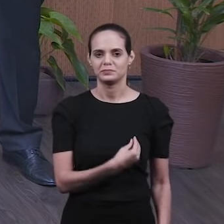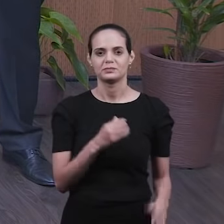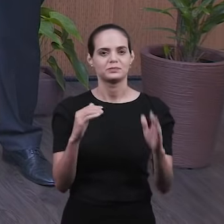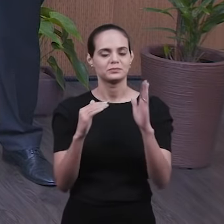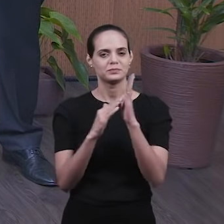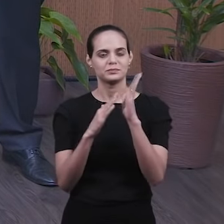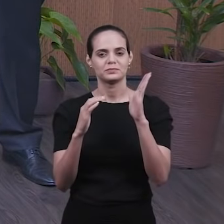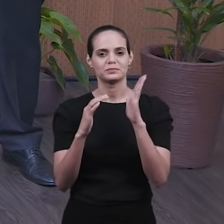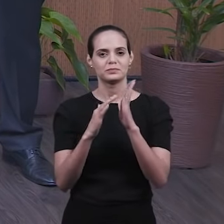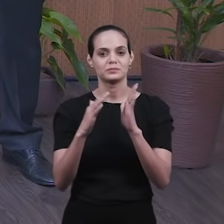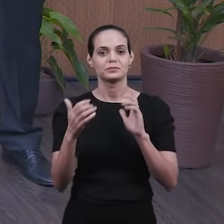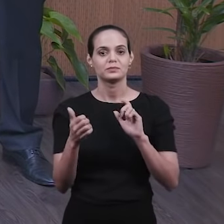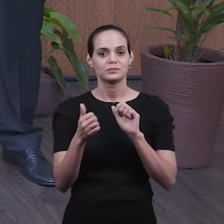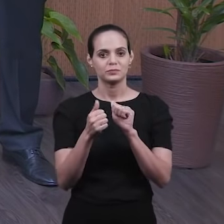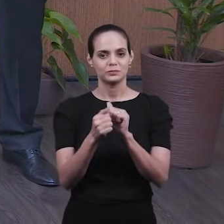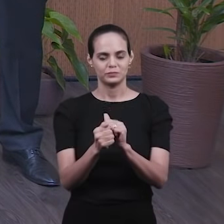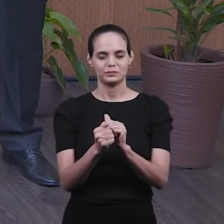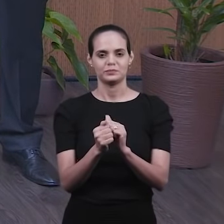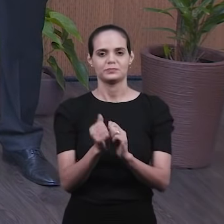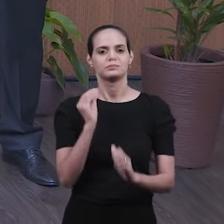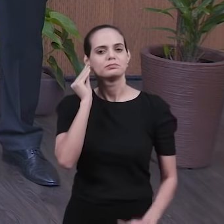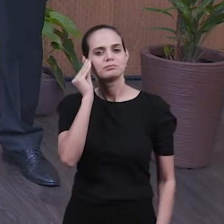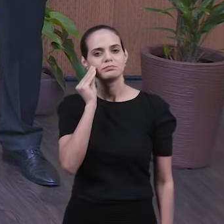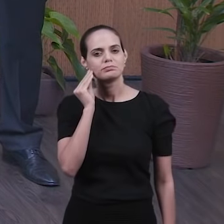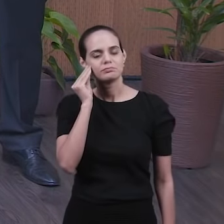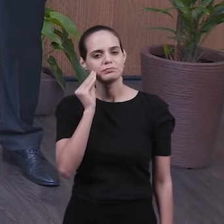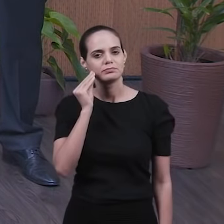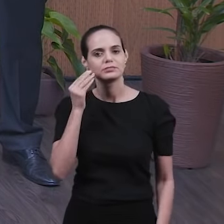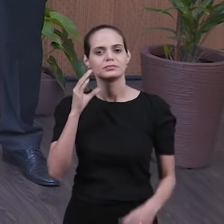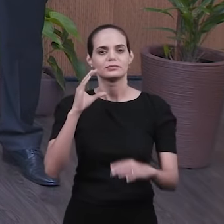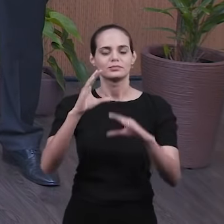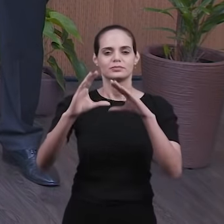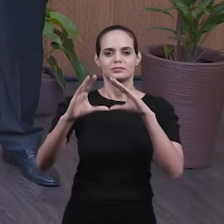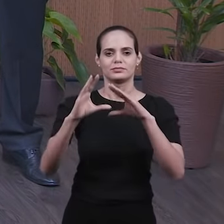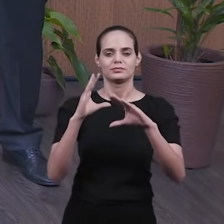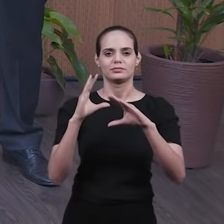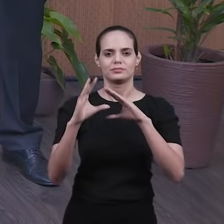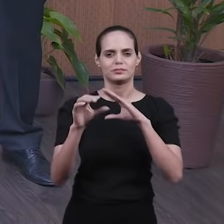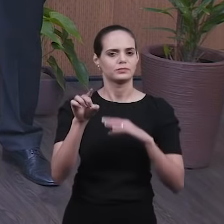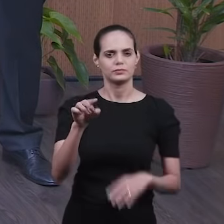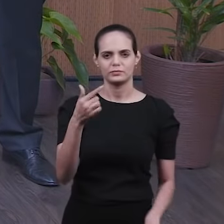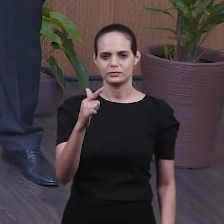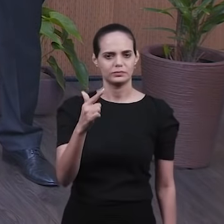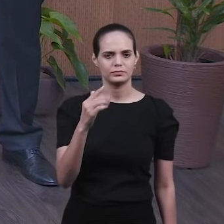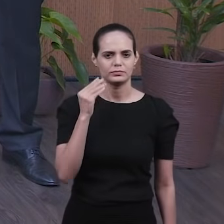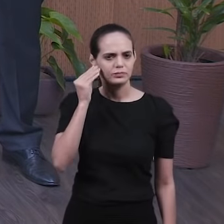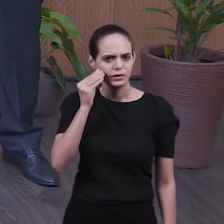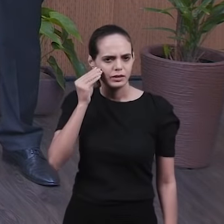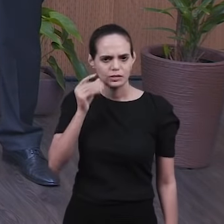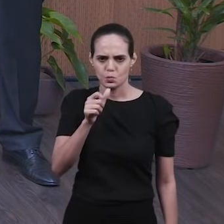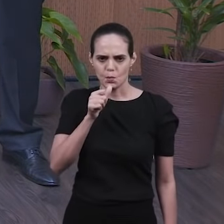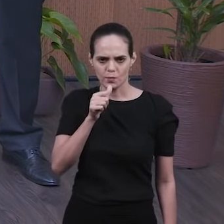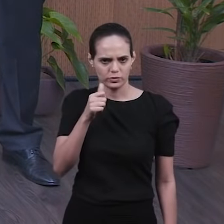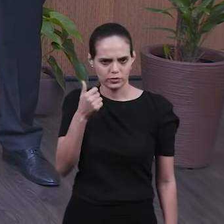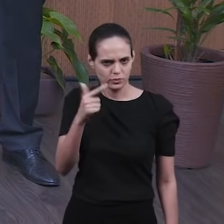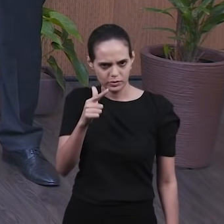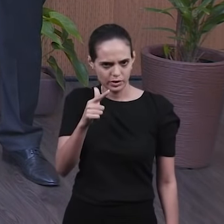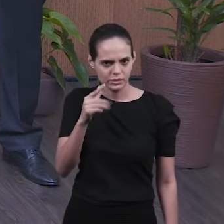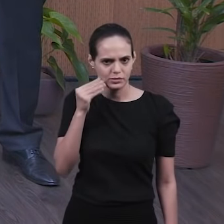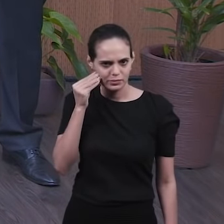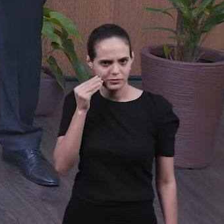louvor. Experimente cantar. Você que não tem uma experiência ainda, experimente louvar a